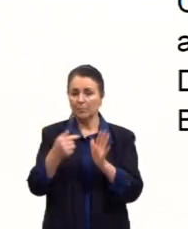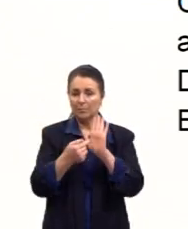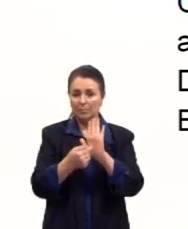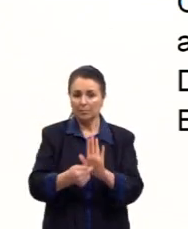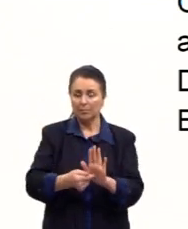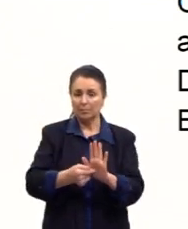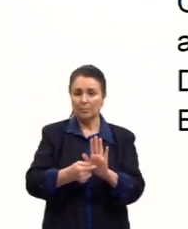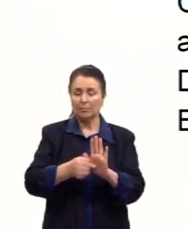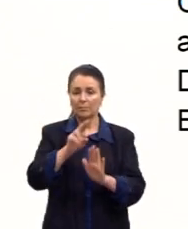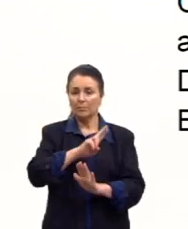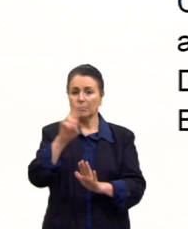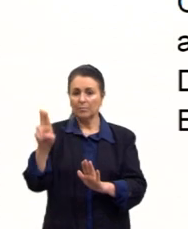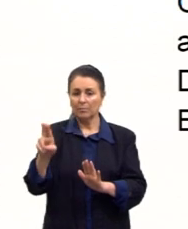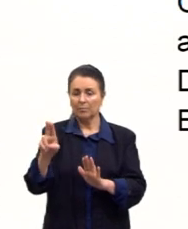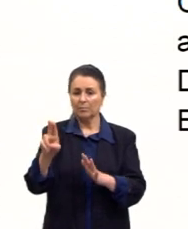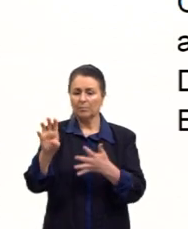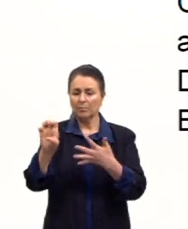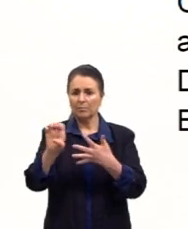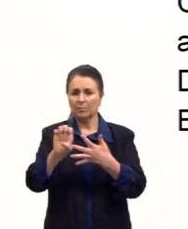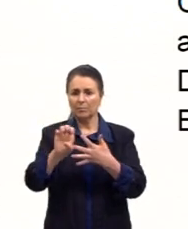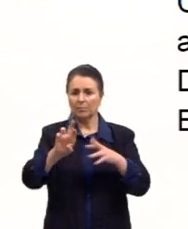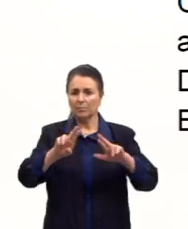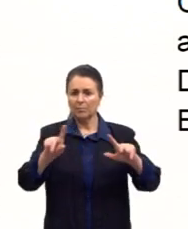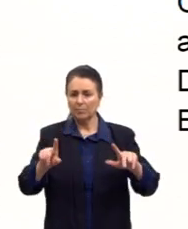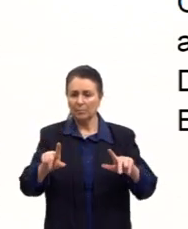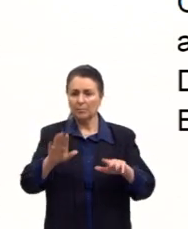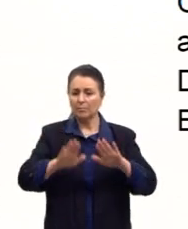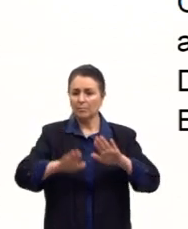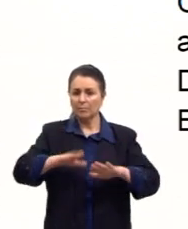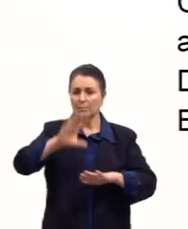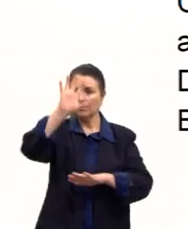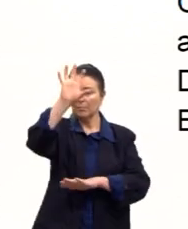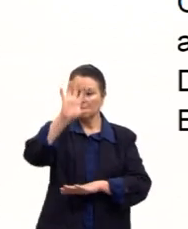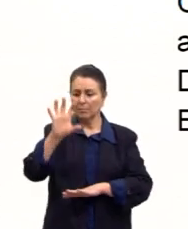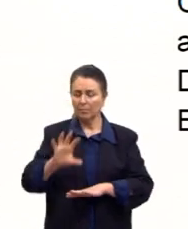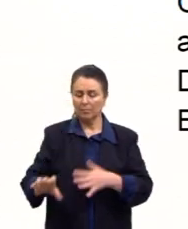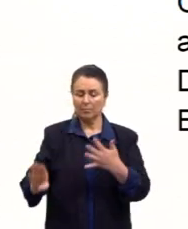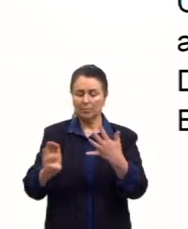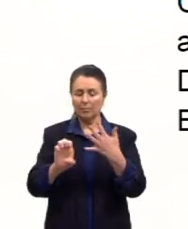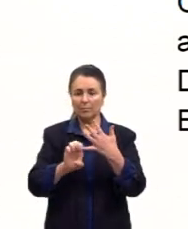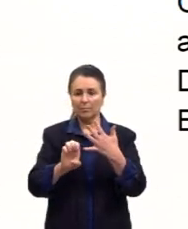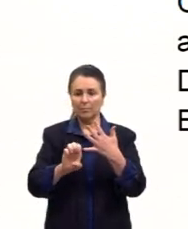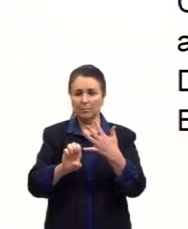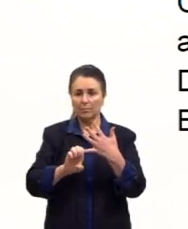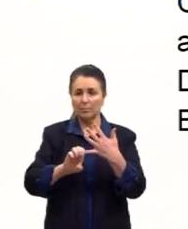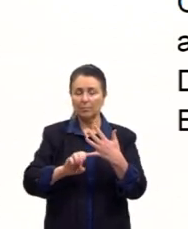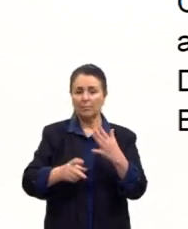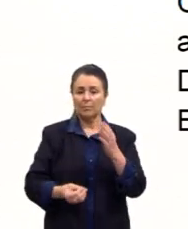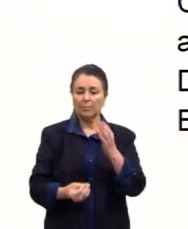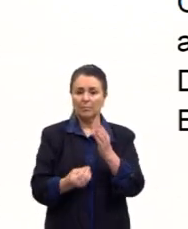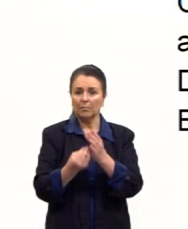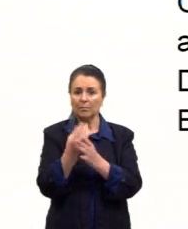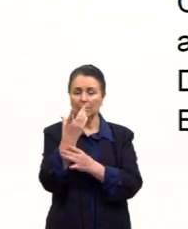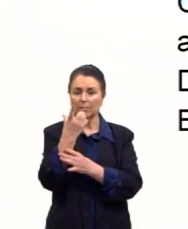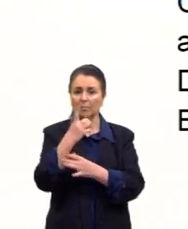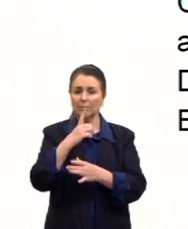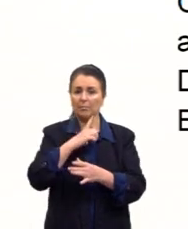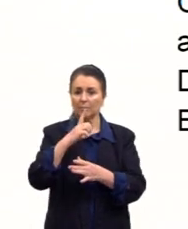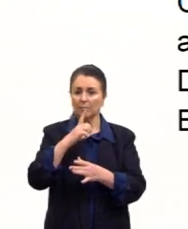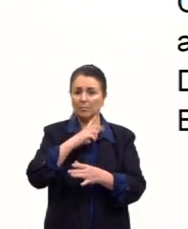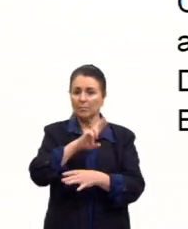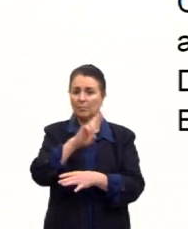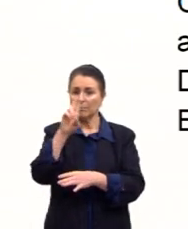diferentes de planta conforme a região ou letra e a planta nomeada conforme as